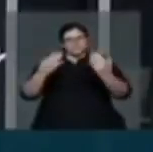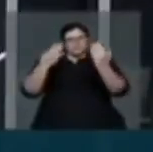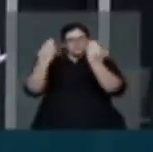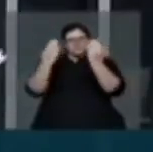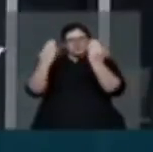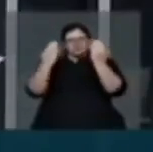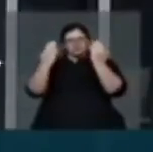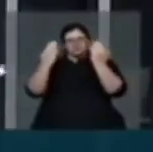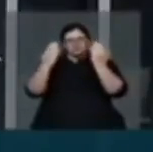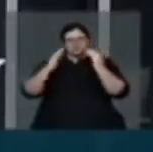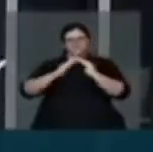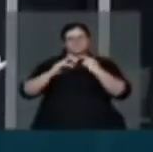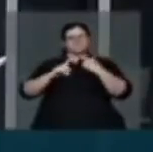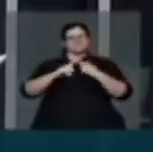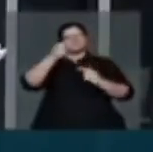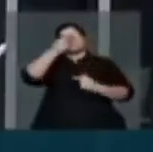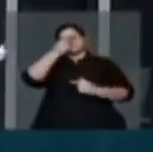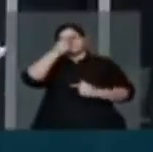equiparando as igrejas evangélicas,